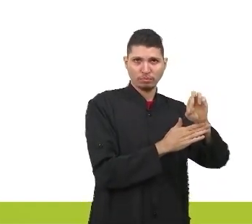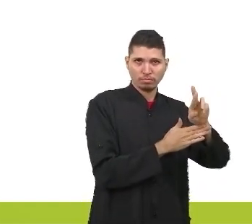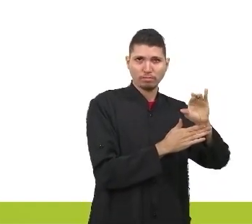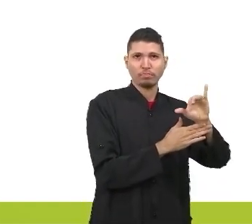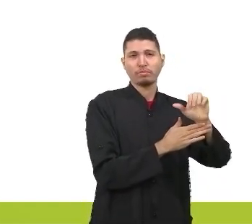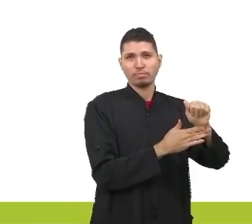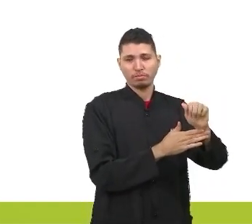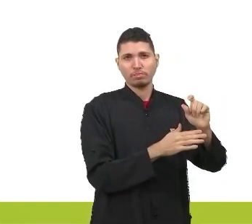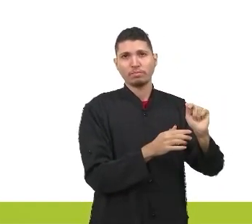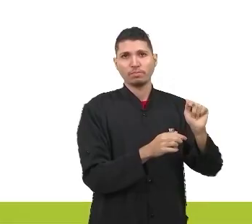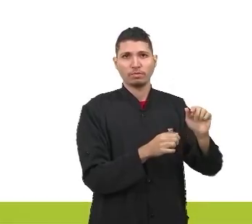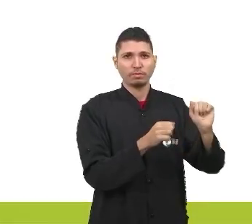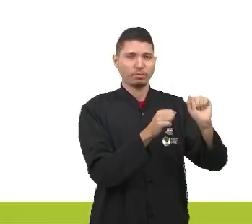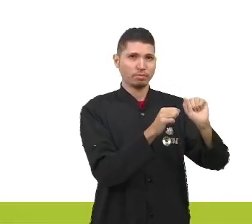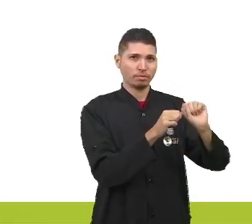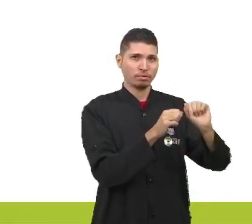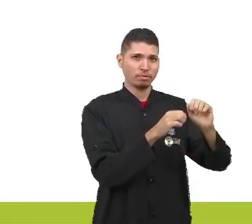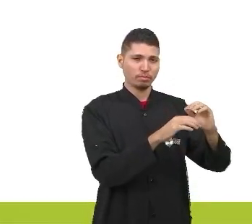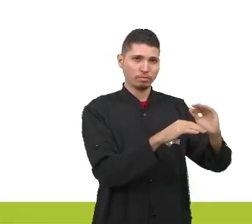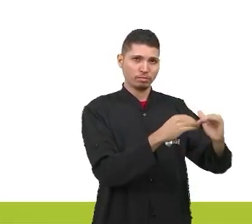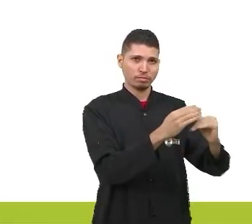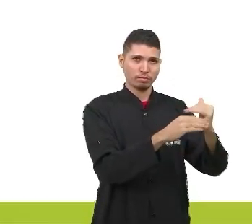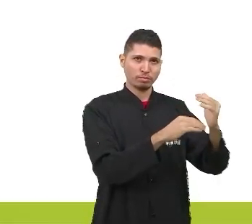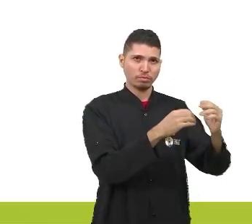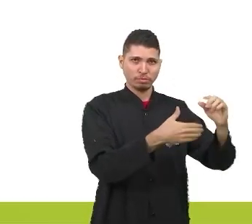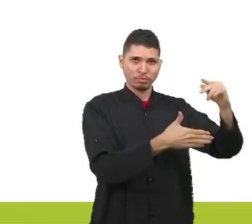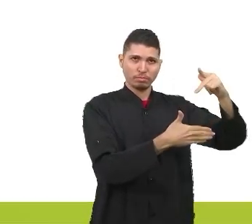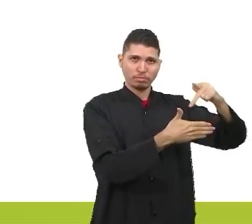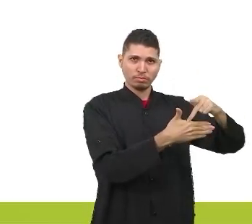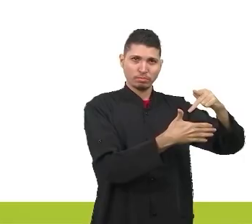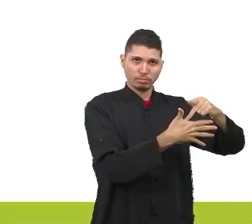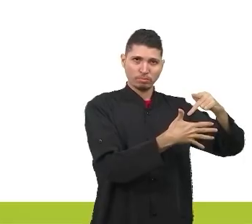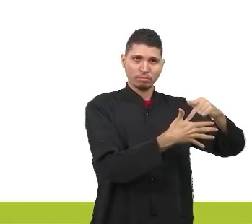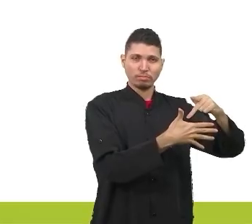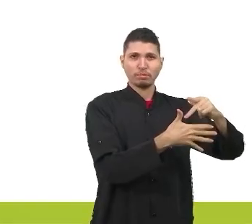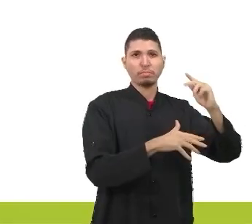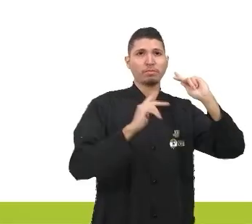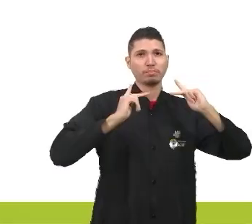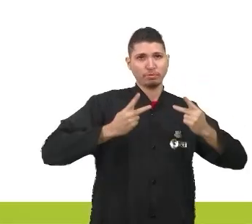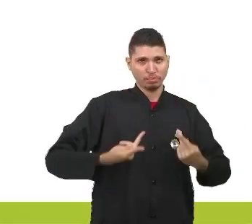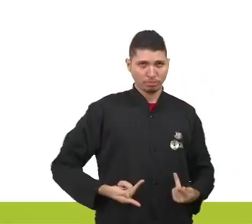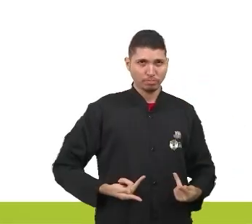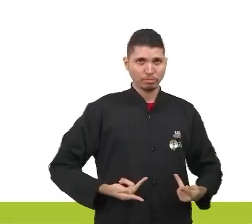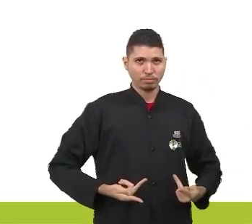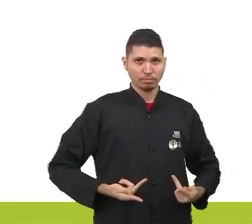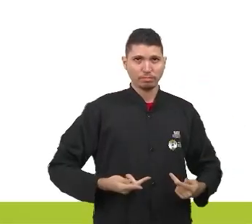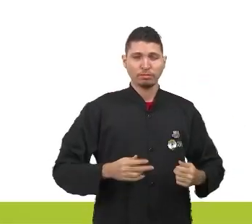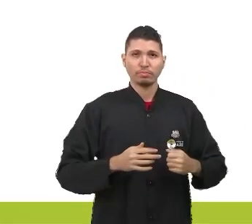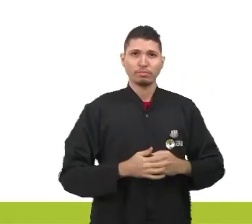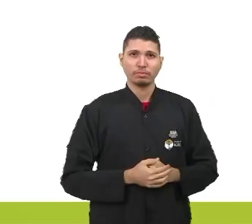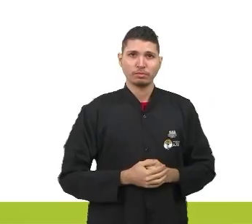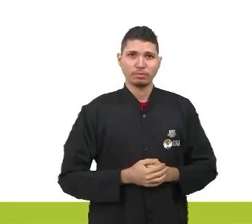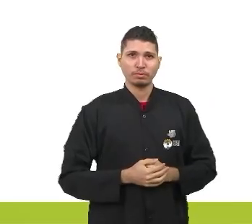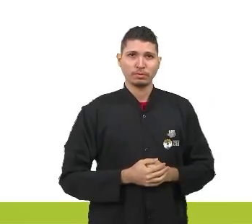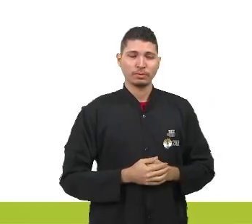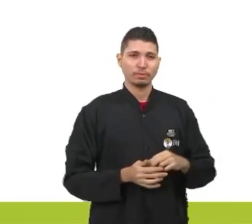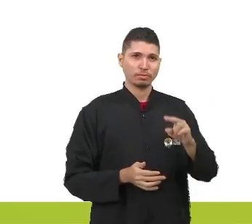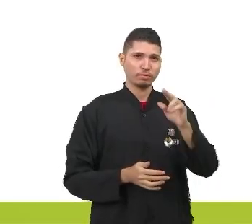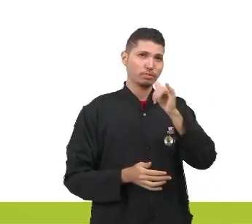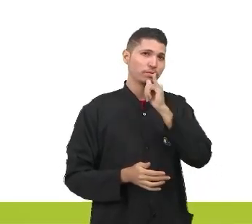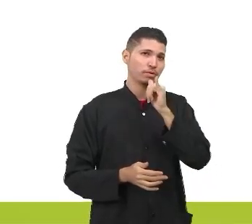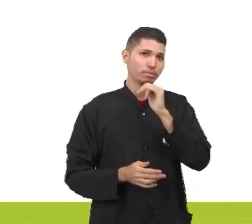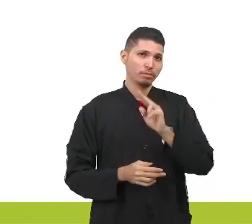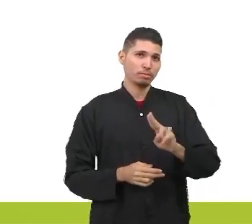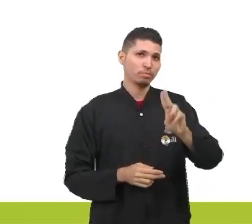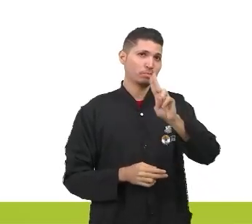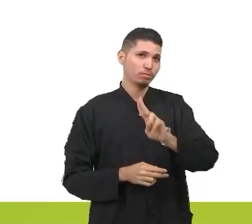começa a produzir proteínas para o ser humano. O exemplo clássico disso é a produção de insulina. Ok?